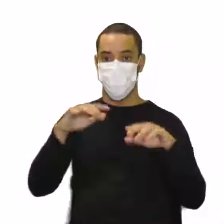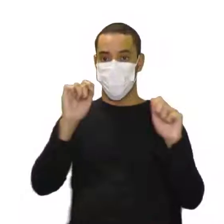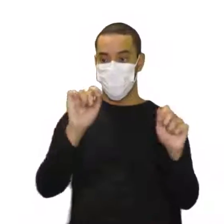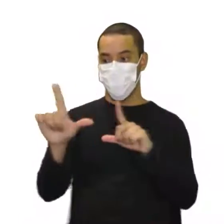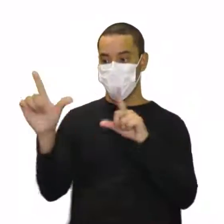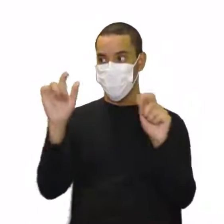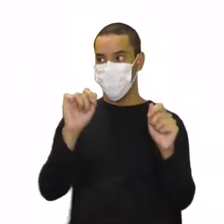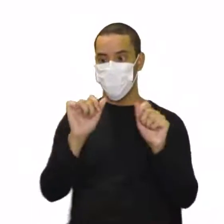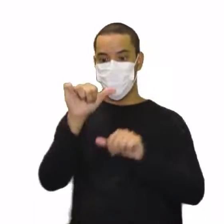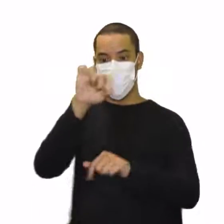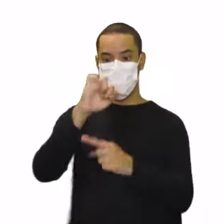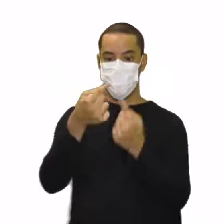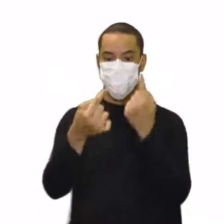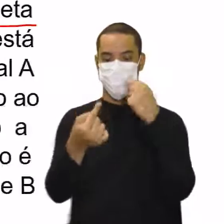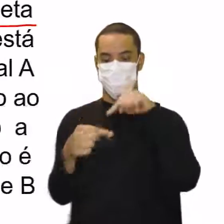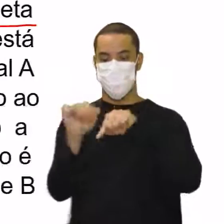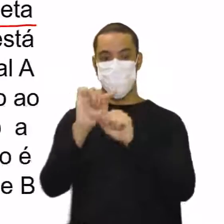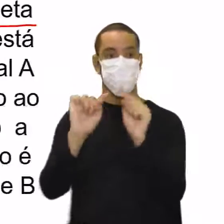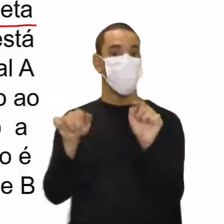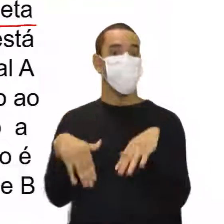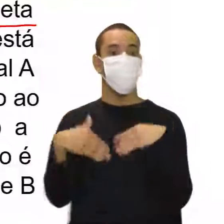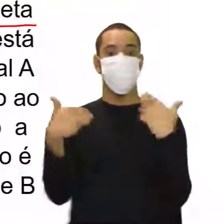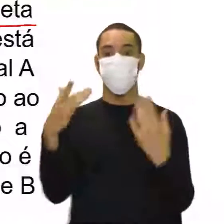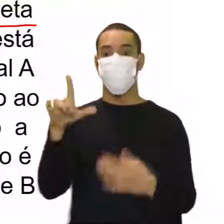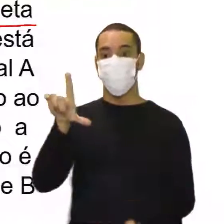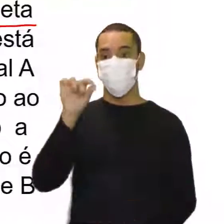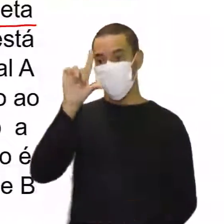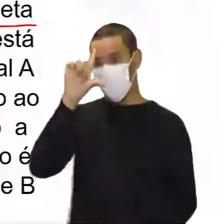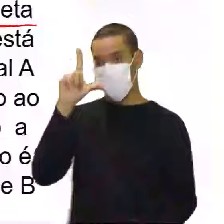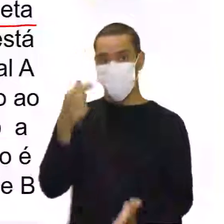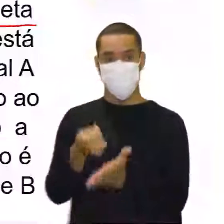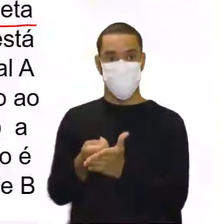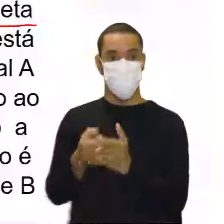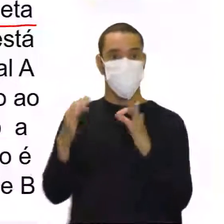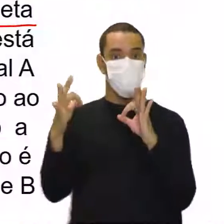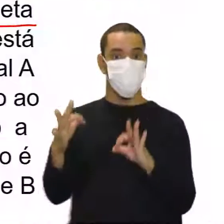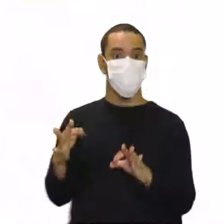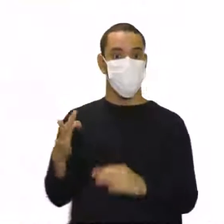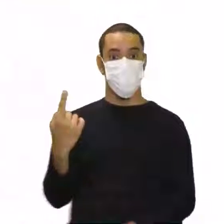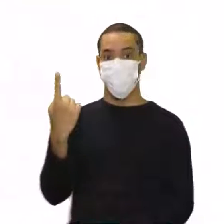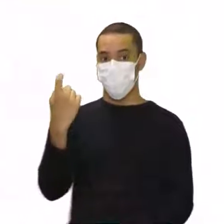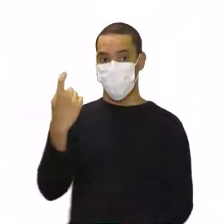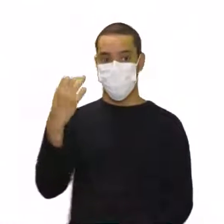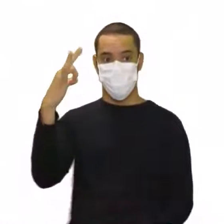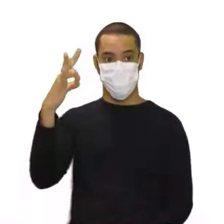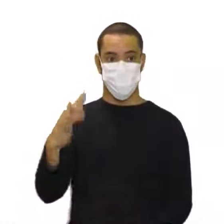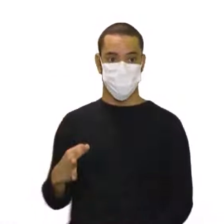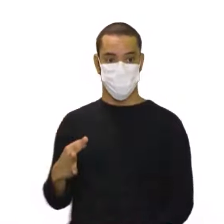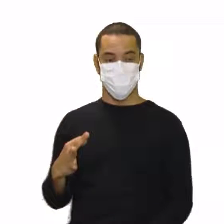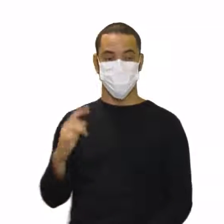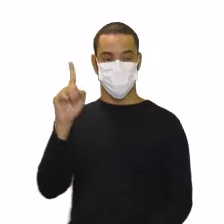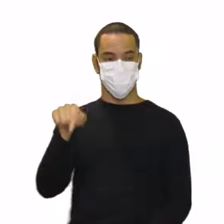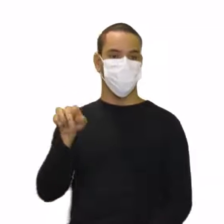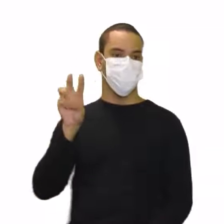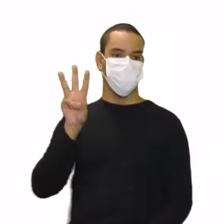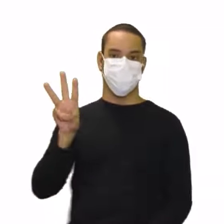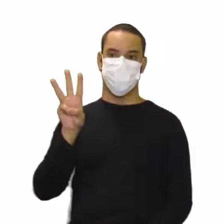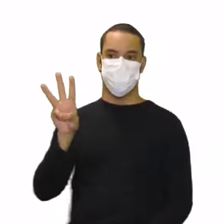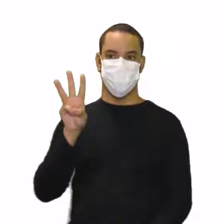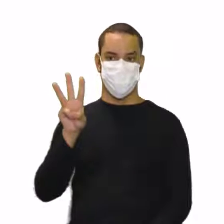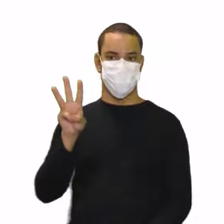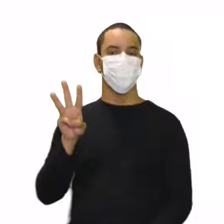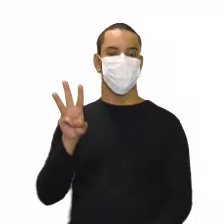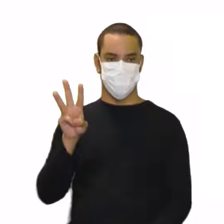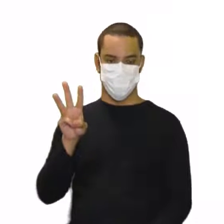então, dentre essas opções, a única que vai estar correta aí é a